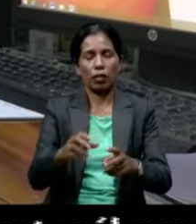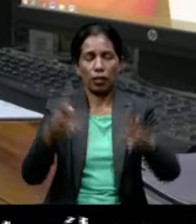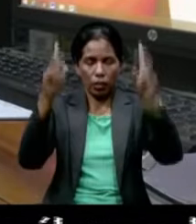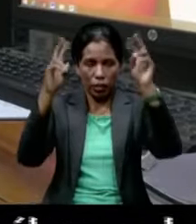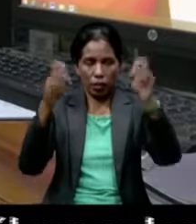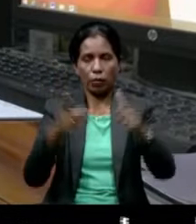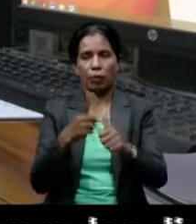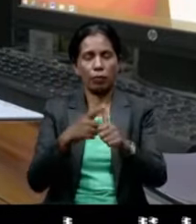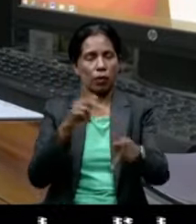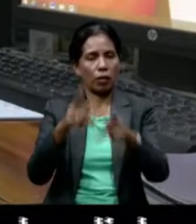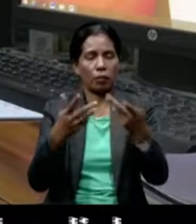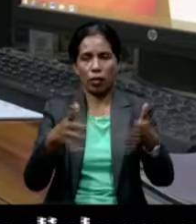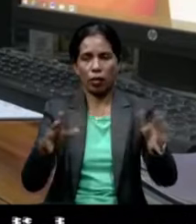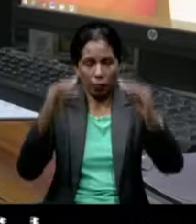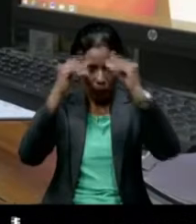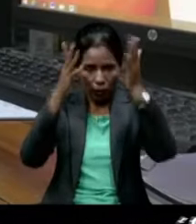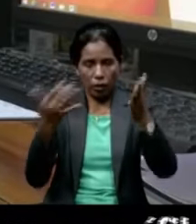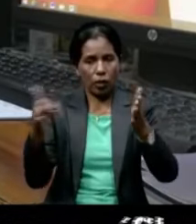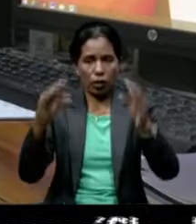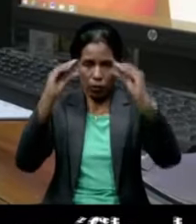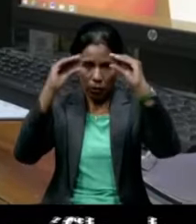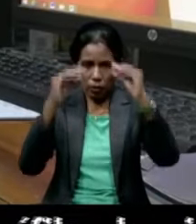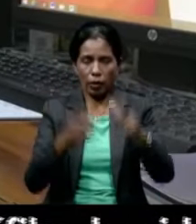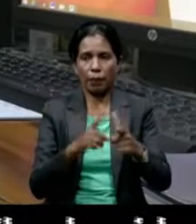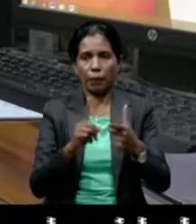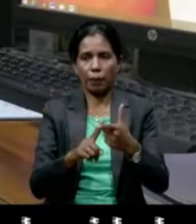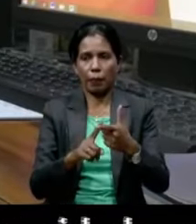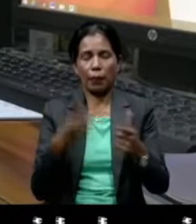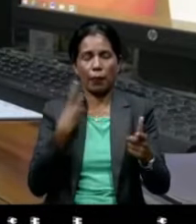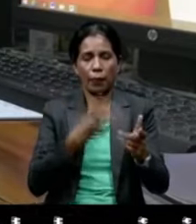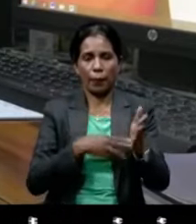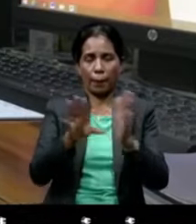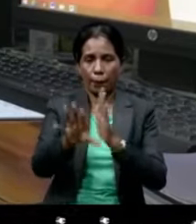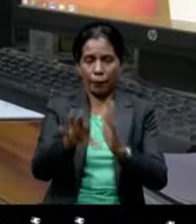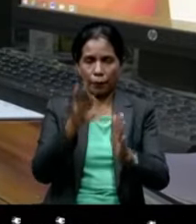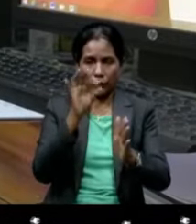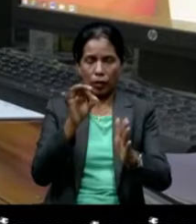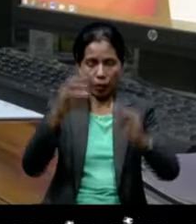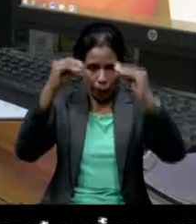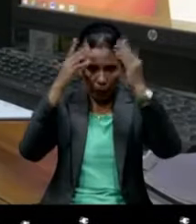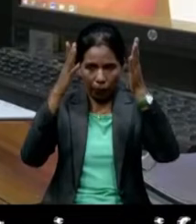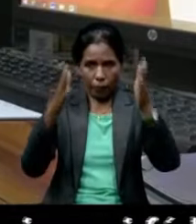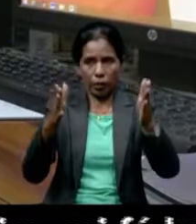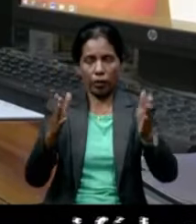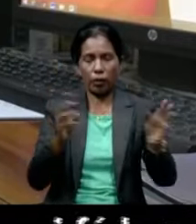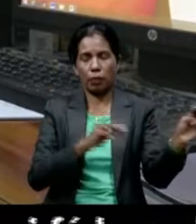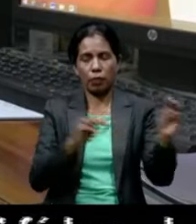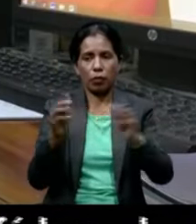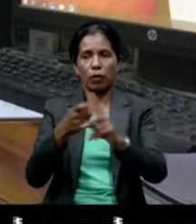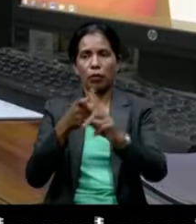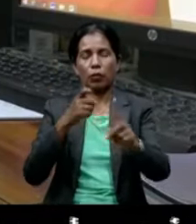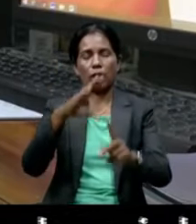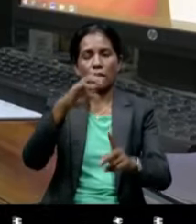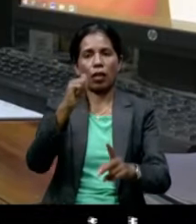ne memang ema lai haduni profesor lai haduni atu hanurin foi maka mi hetan professor transferensi ira mai usi